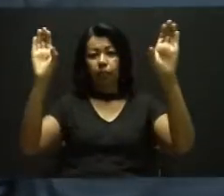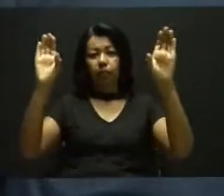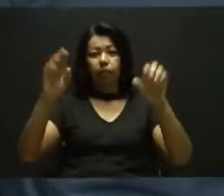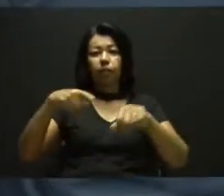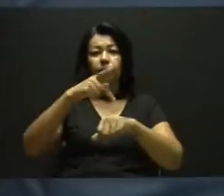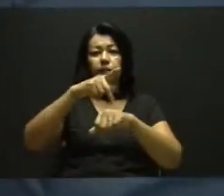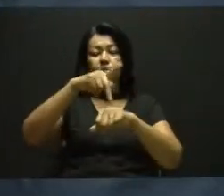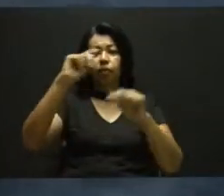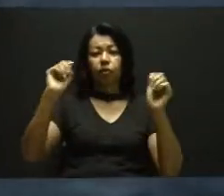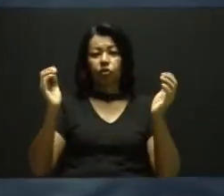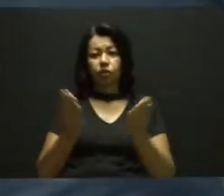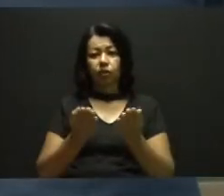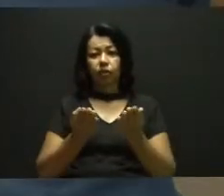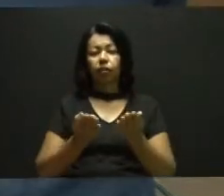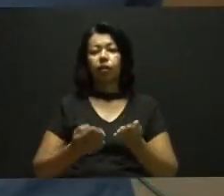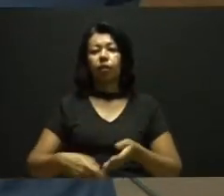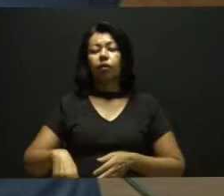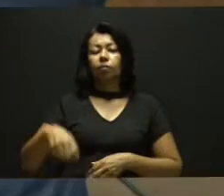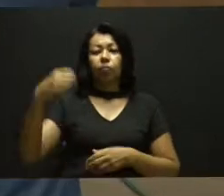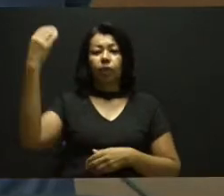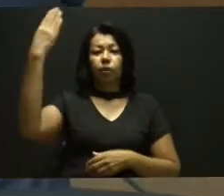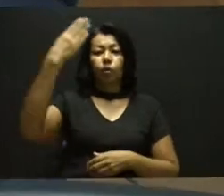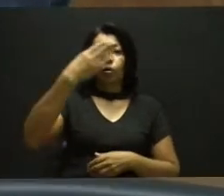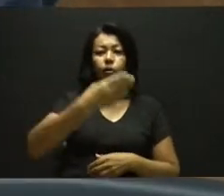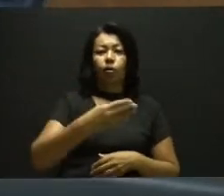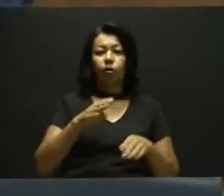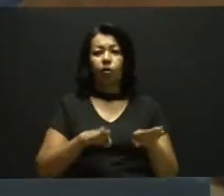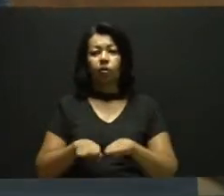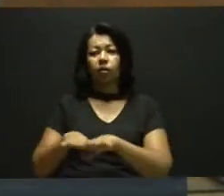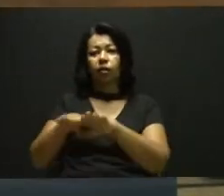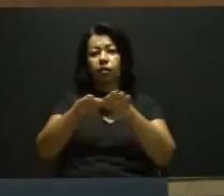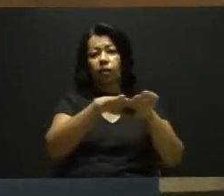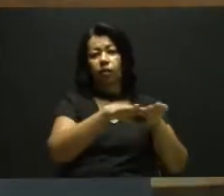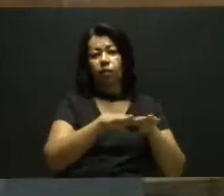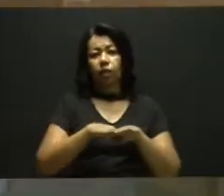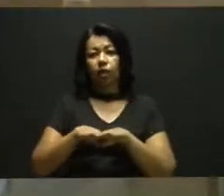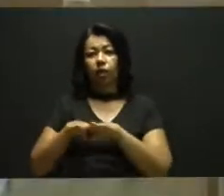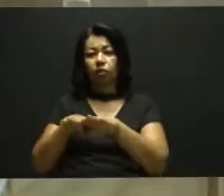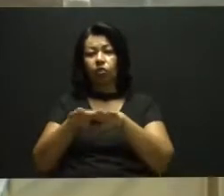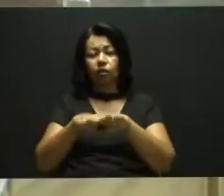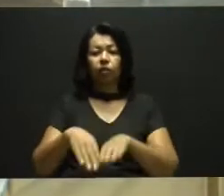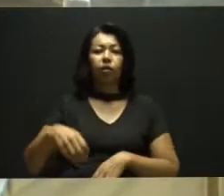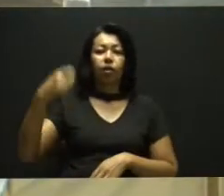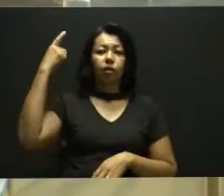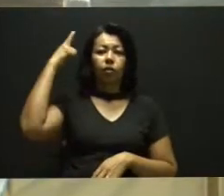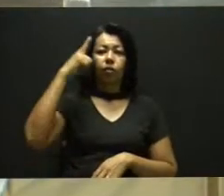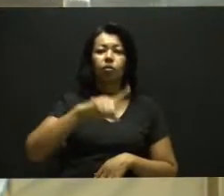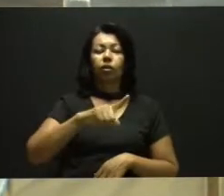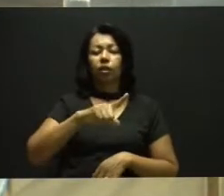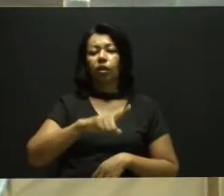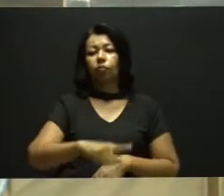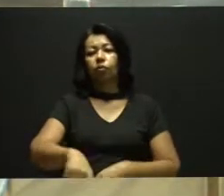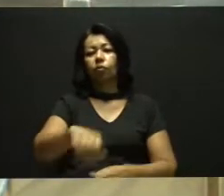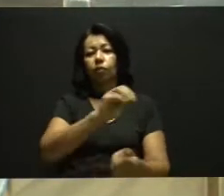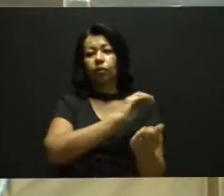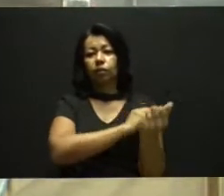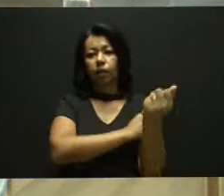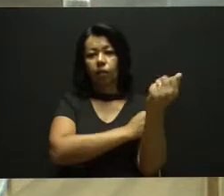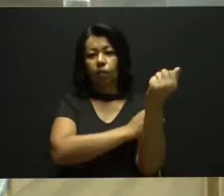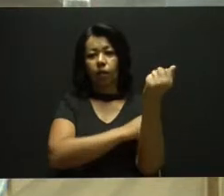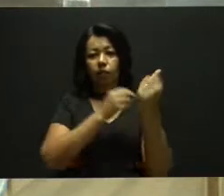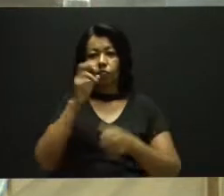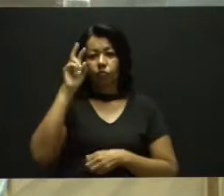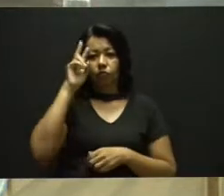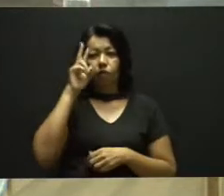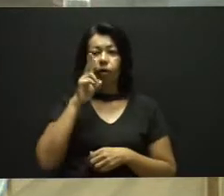nesse instante o céu ganhou dessa igualdade conseguimos conquistar